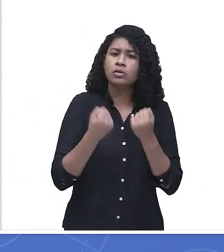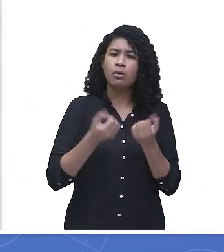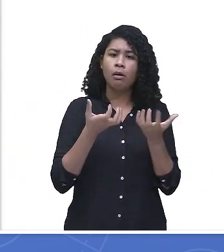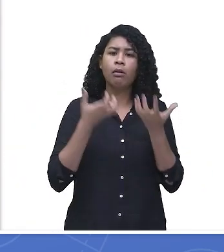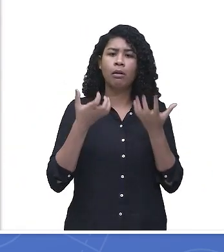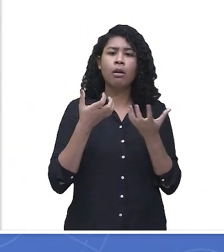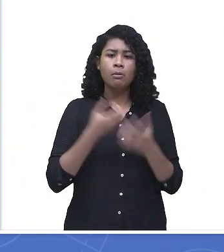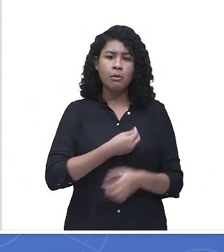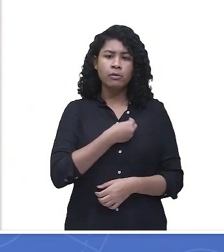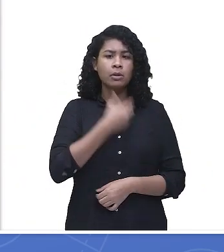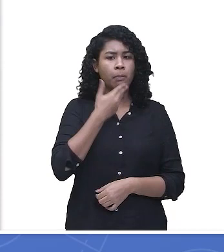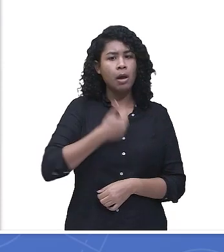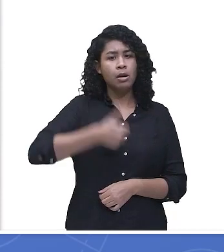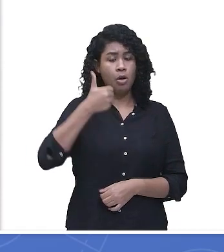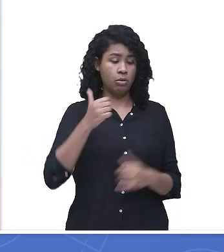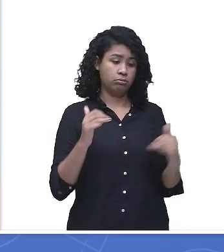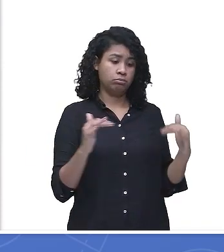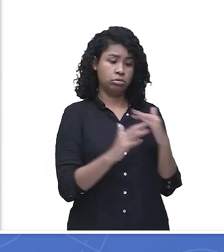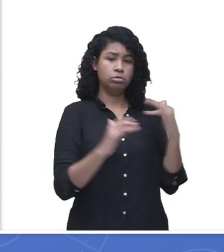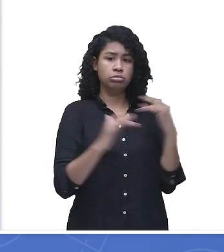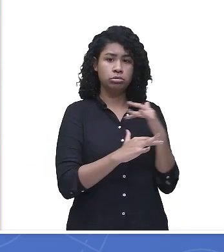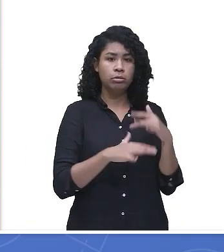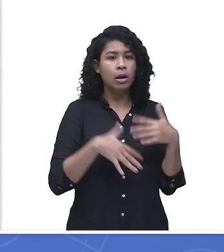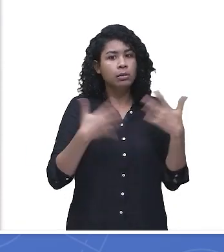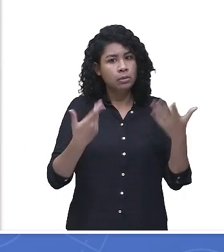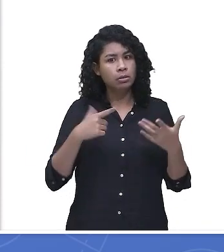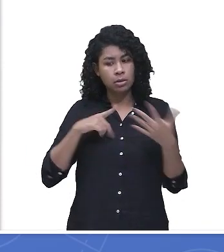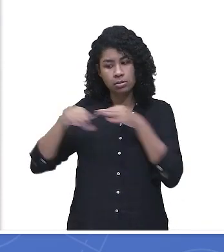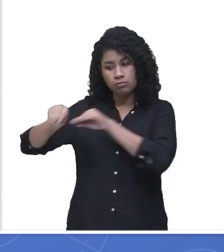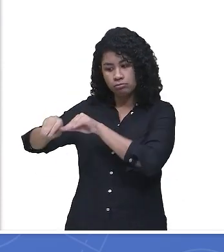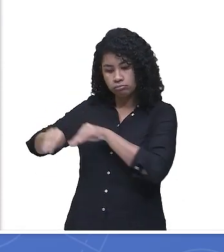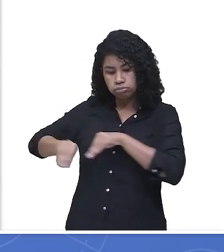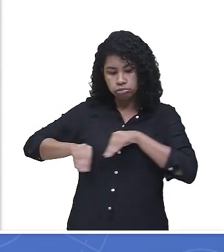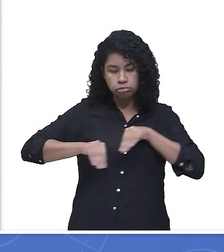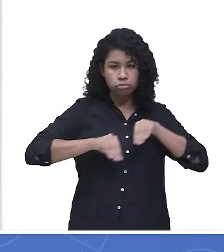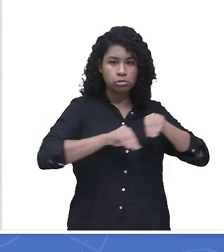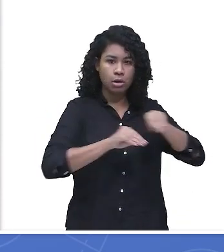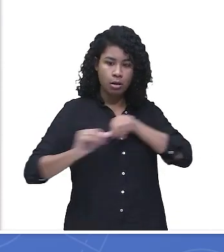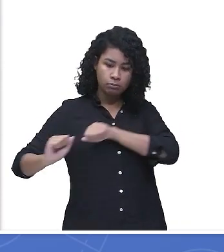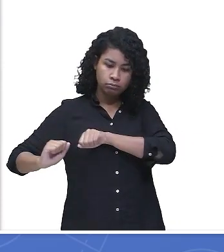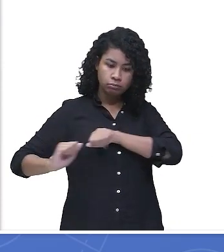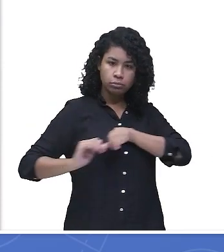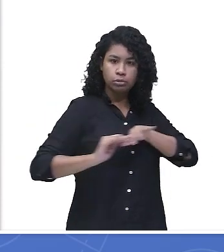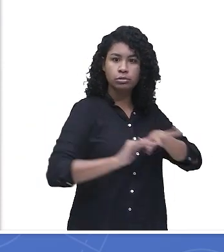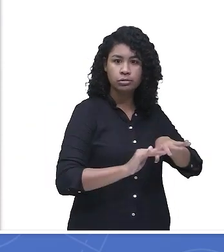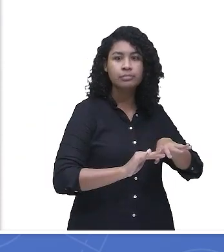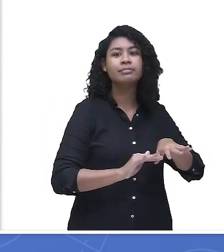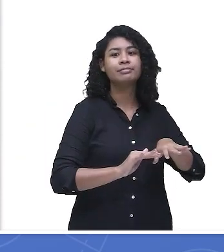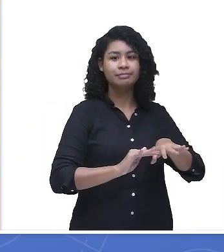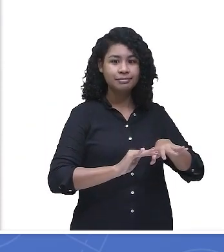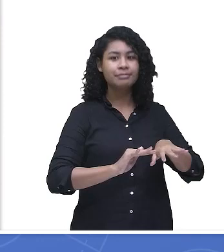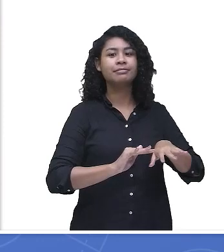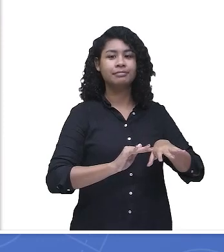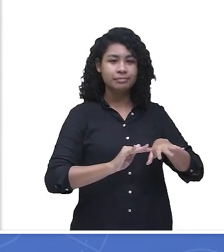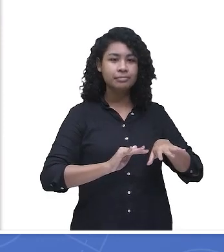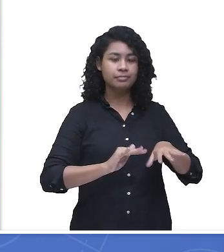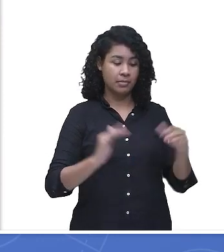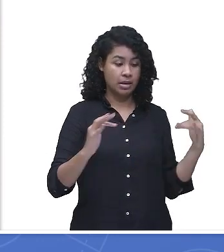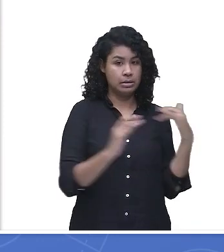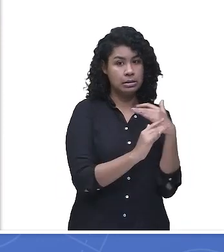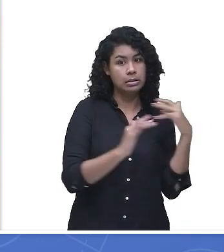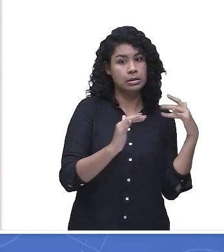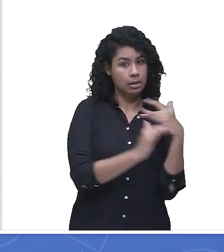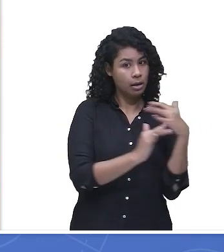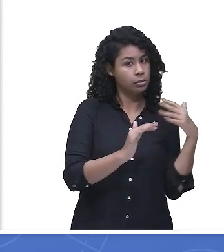vai acontecer? Nós vamos ter exatamente esse deslocamento desse personagem que sai lá daquele núcleo rural para